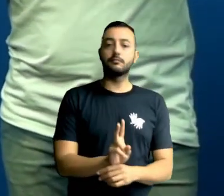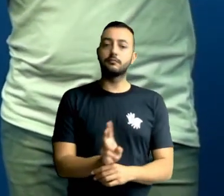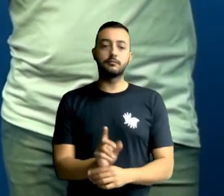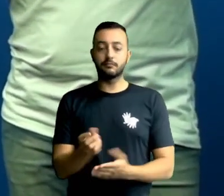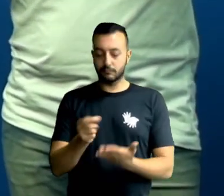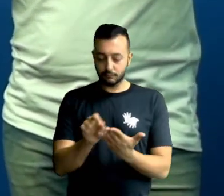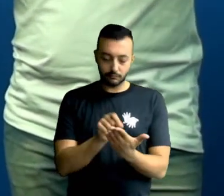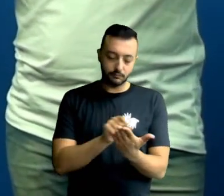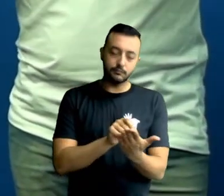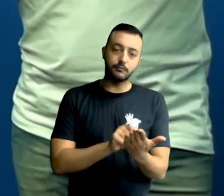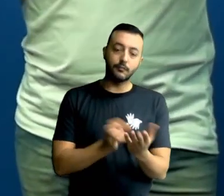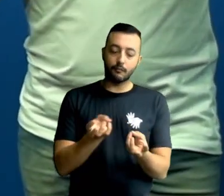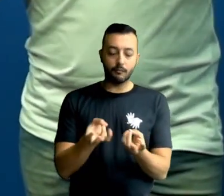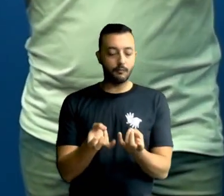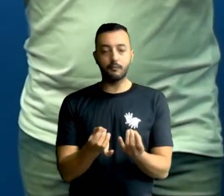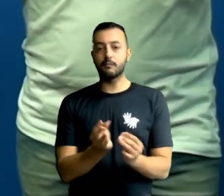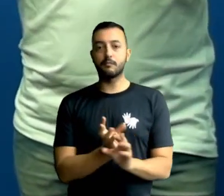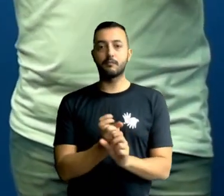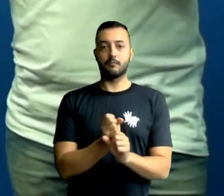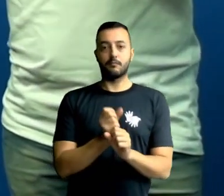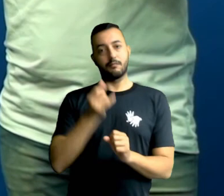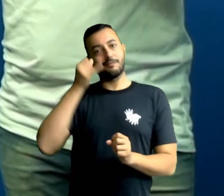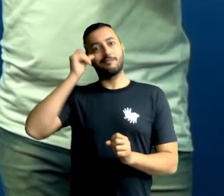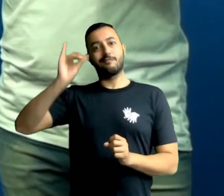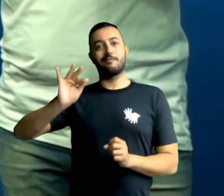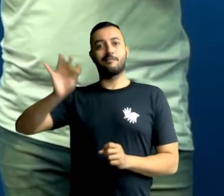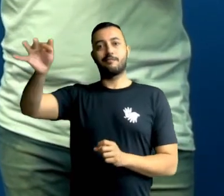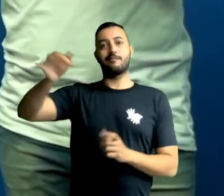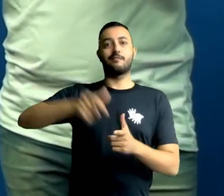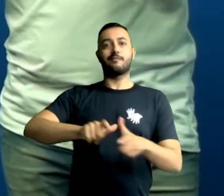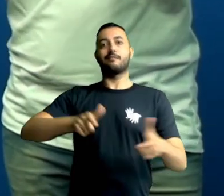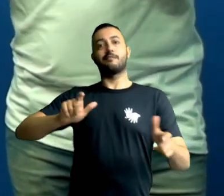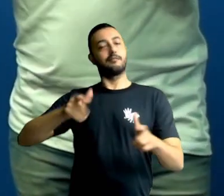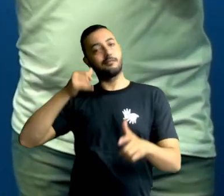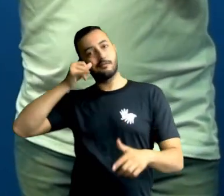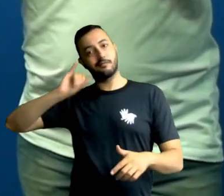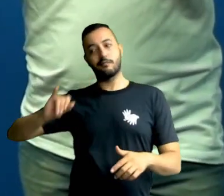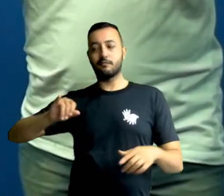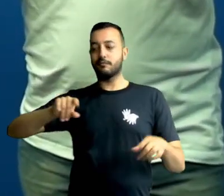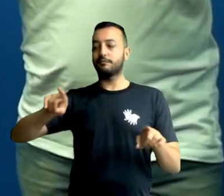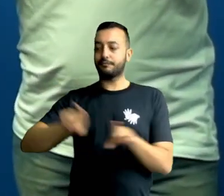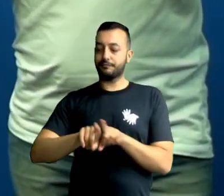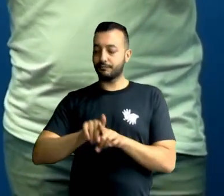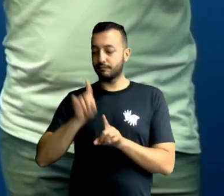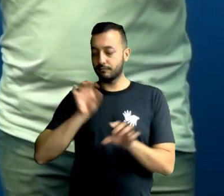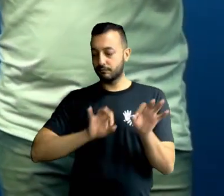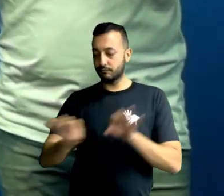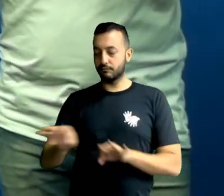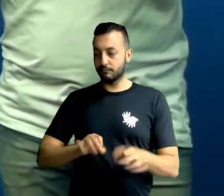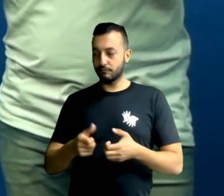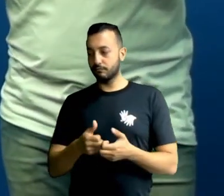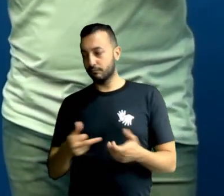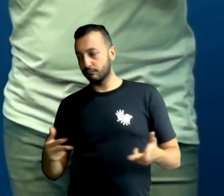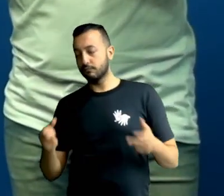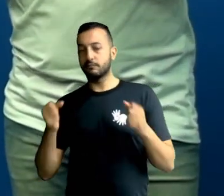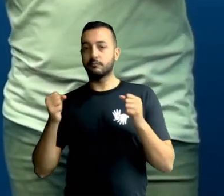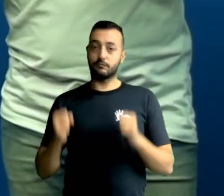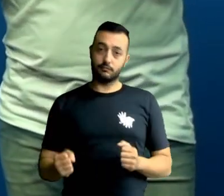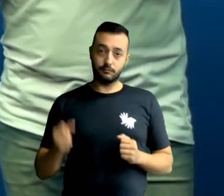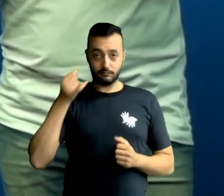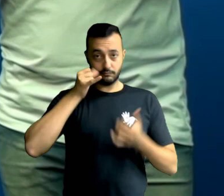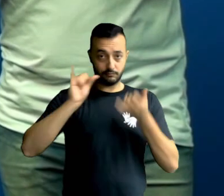prevendo situações futuras e também observando situações passadas até o momento para planejar ações em que